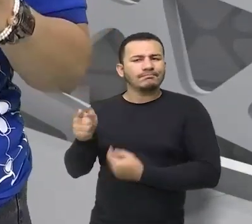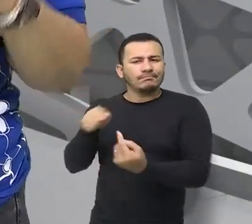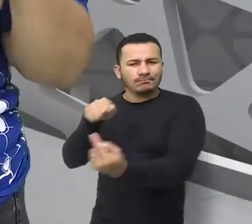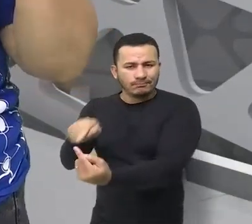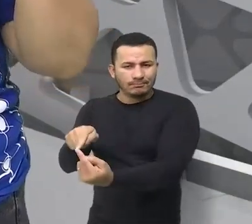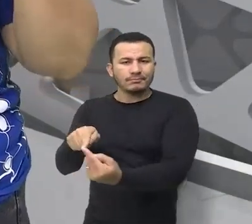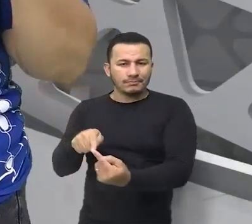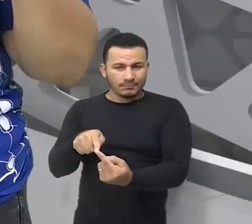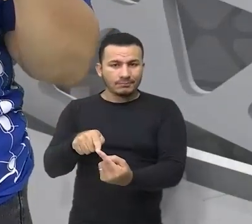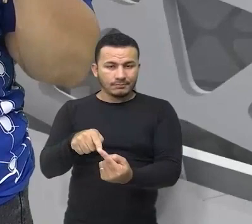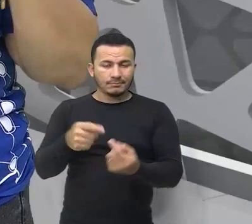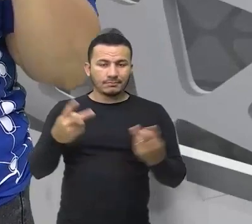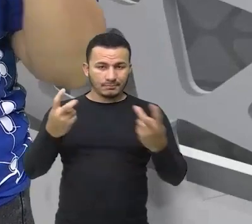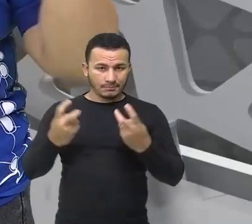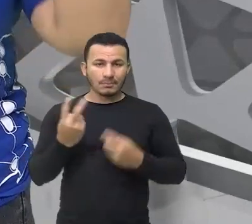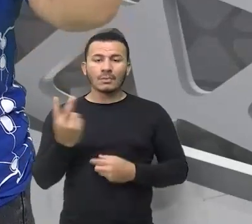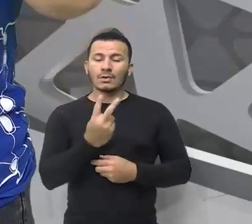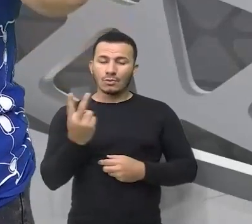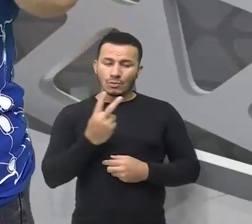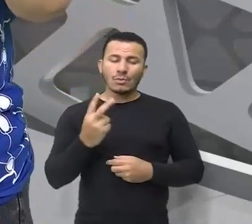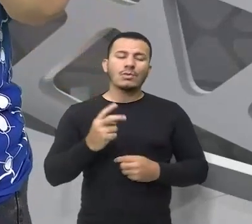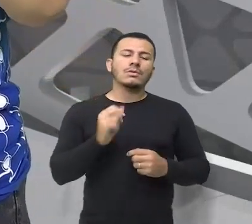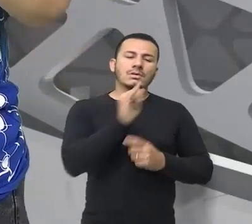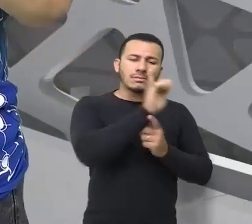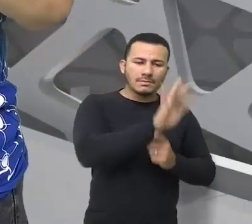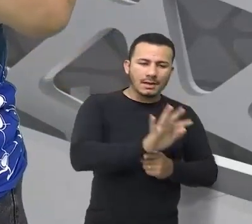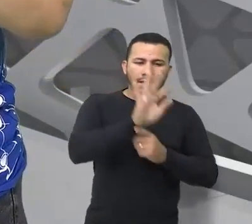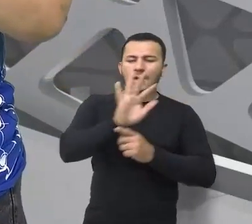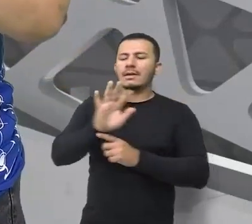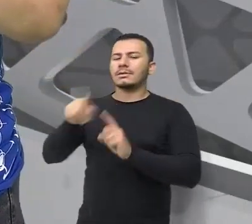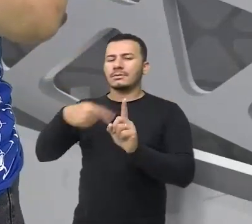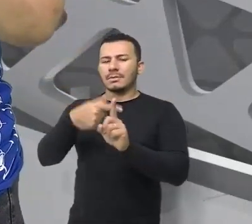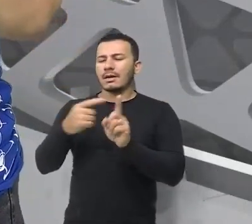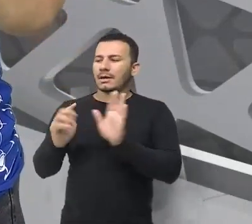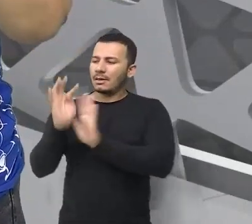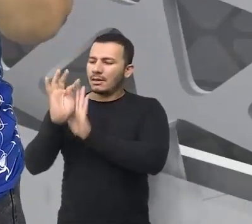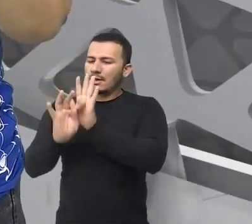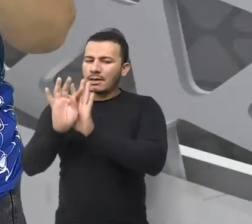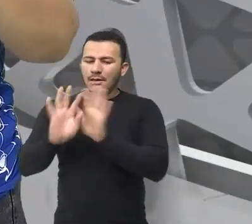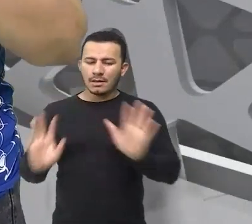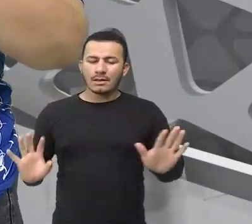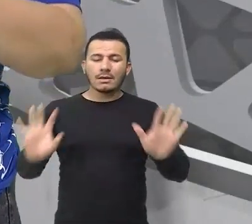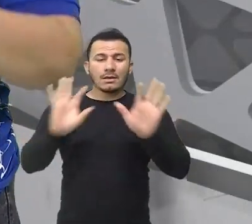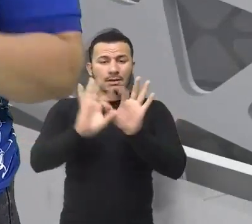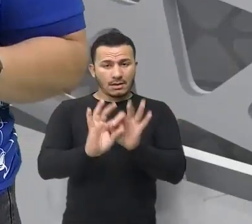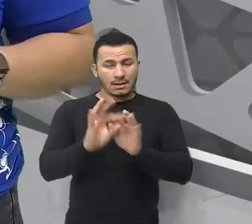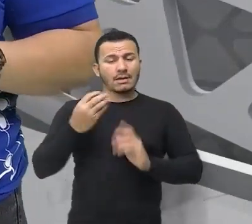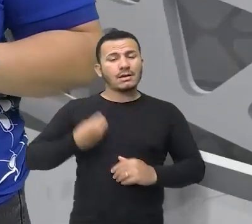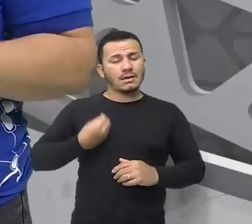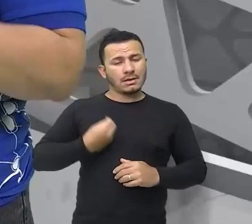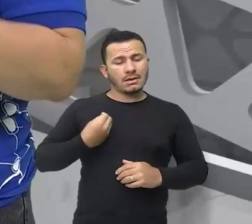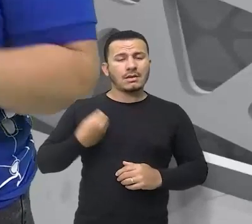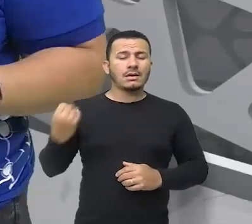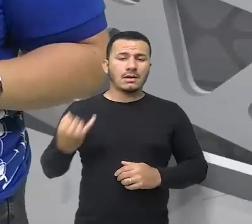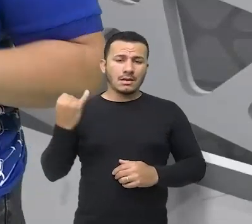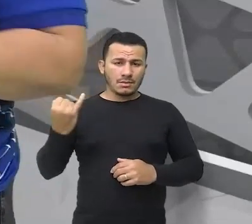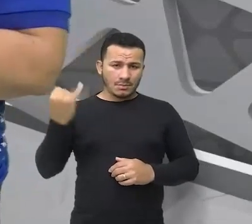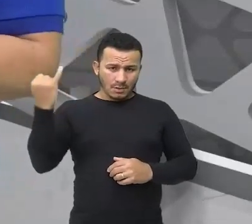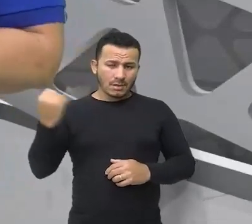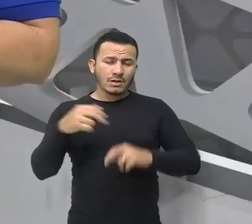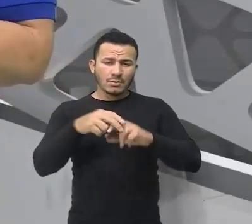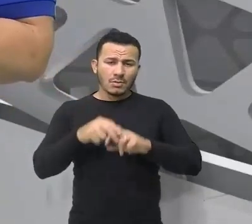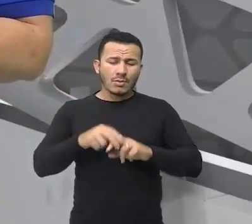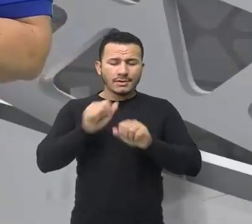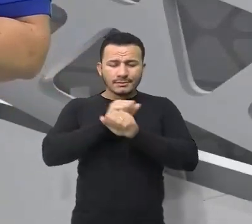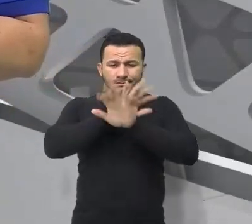tão evidente. Ok, pessoal? Então, é necessário que as duas linguagens estejam presentes para que o sentido